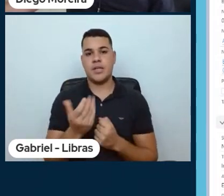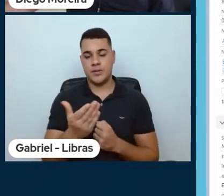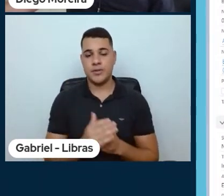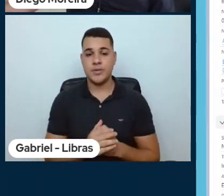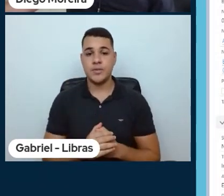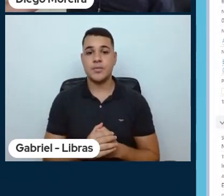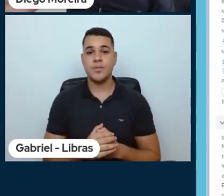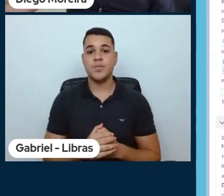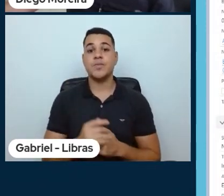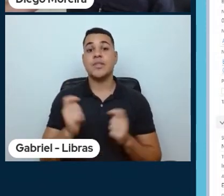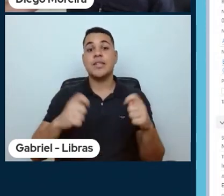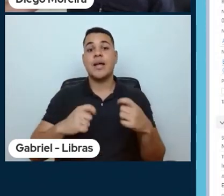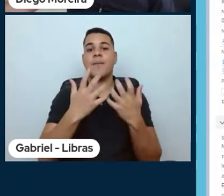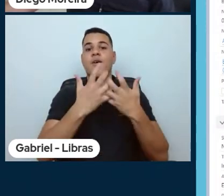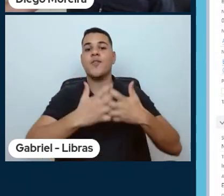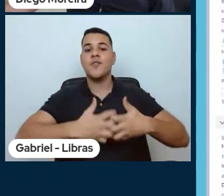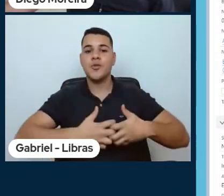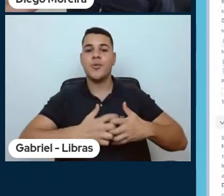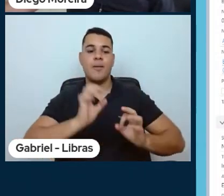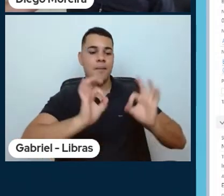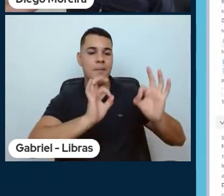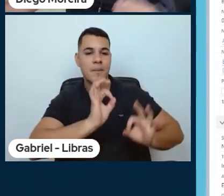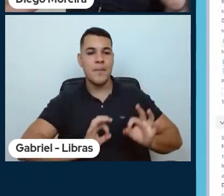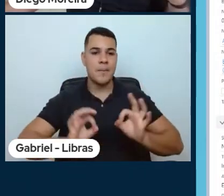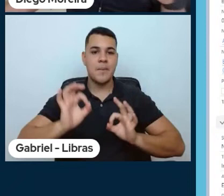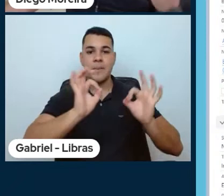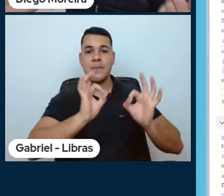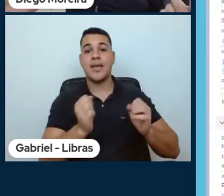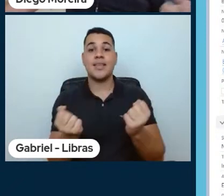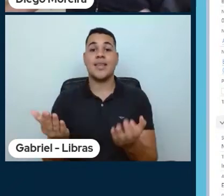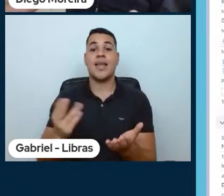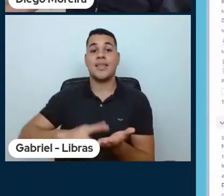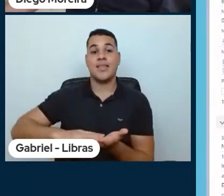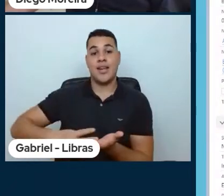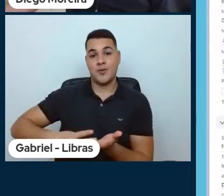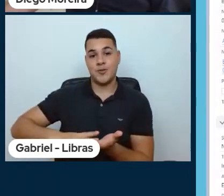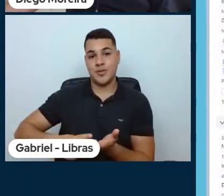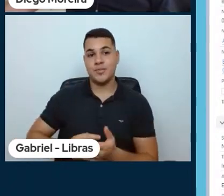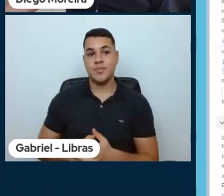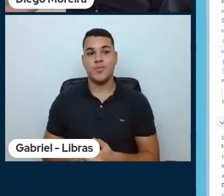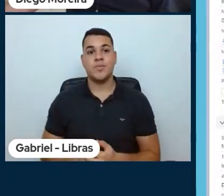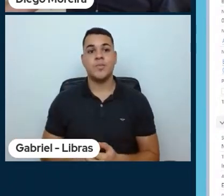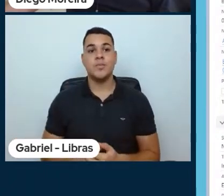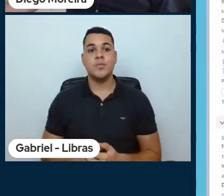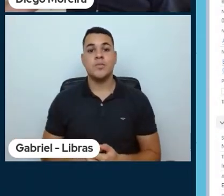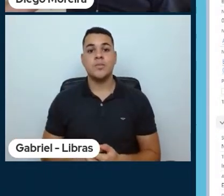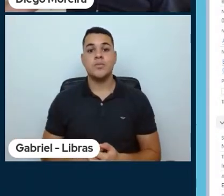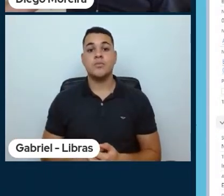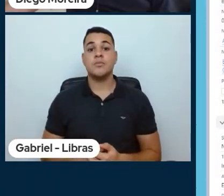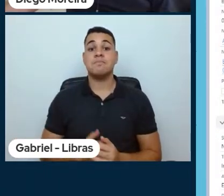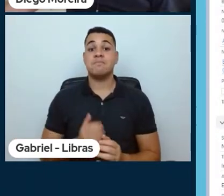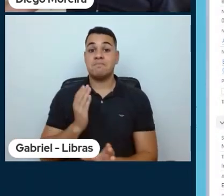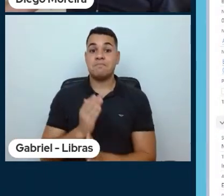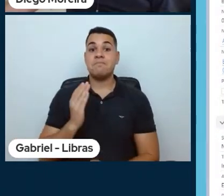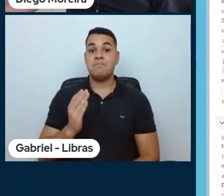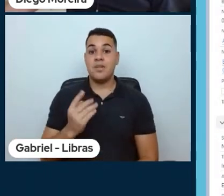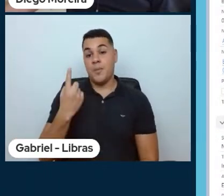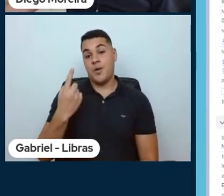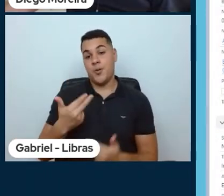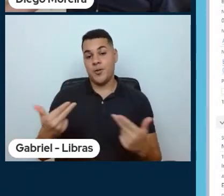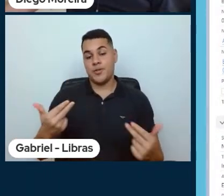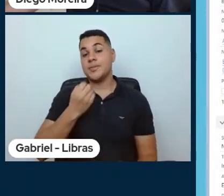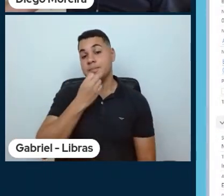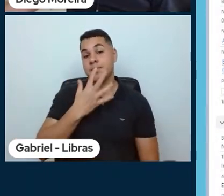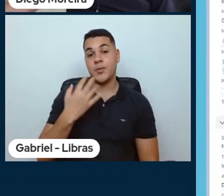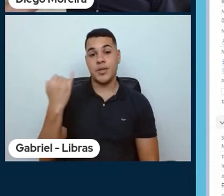essa configuração para já trazer traduzido. Mas, um detalhe importante que a gente acabou adicionando é o quê? É